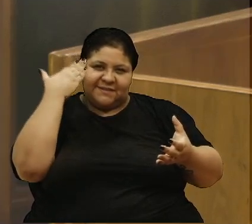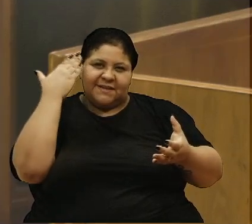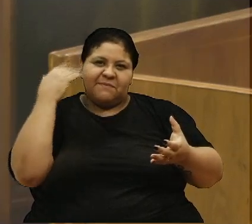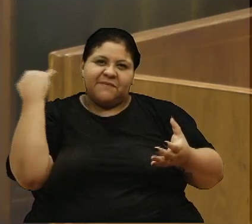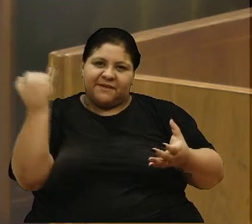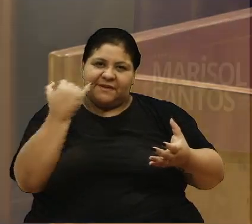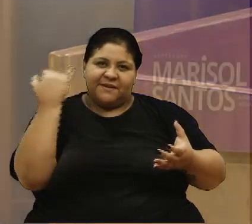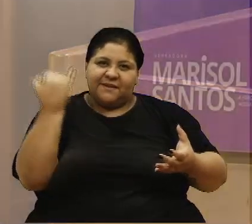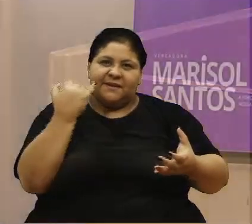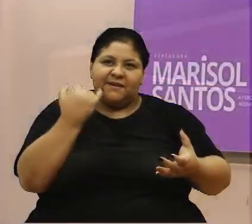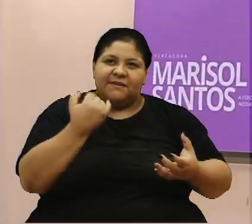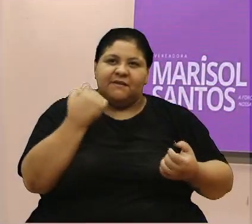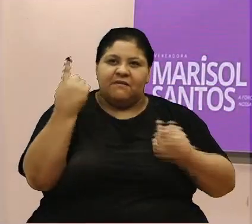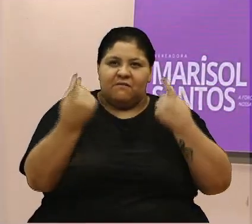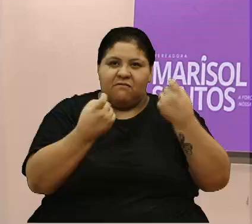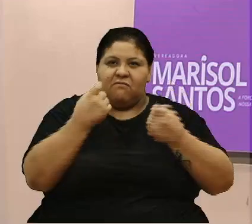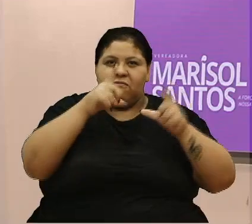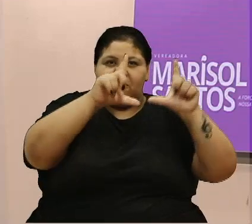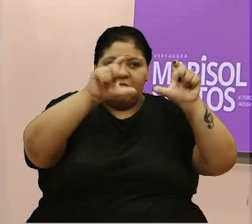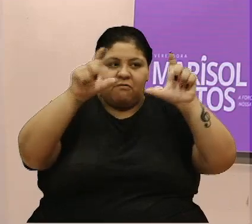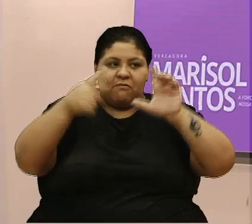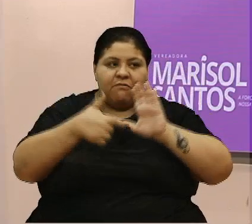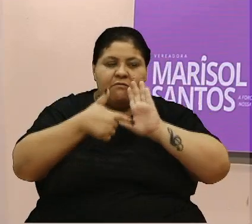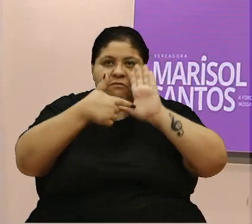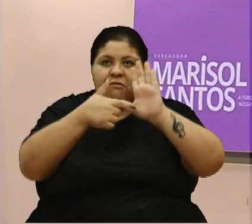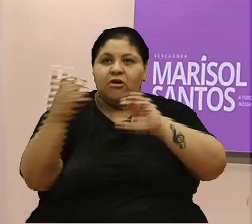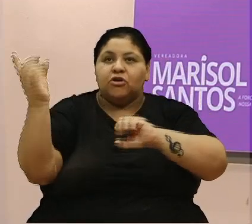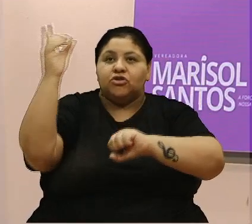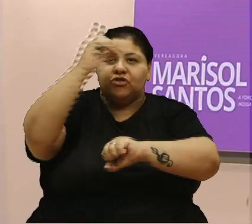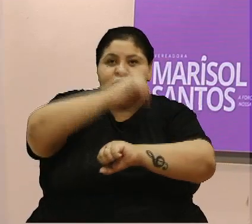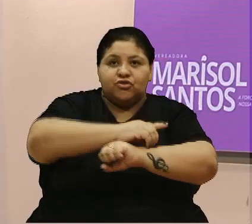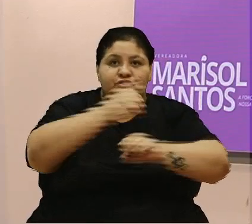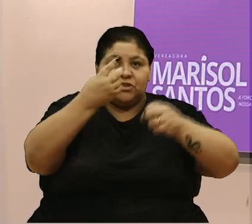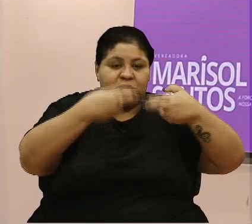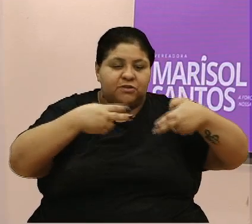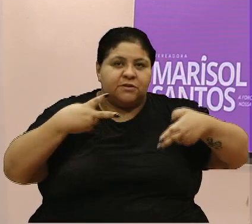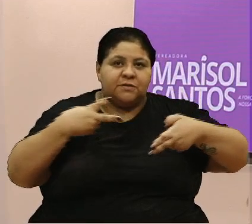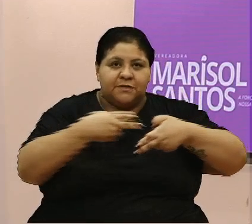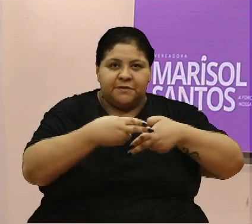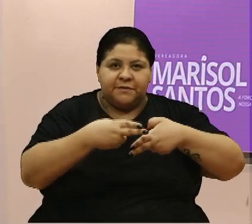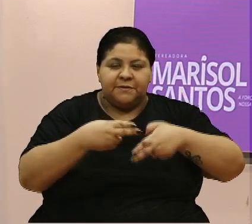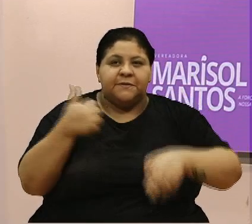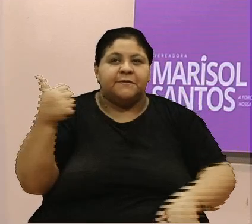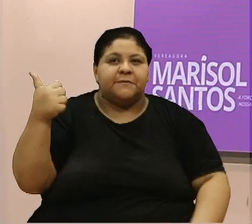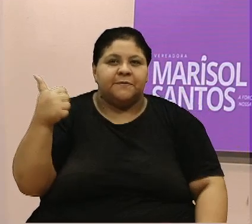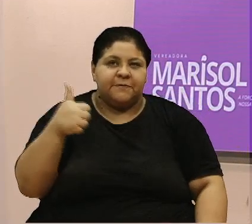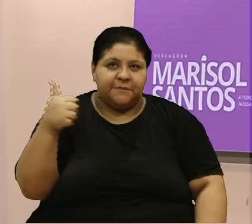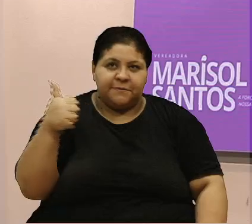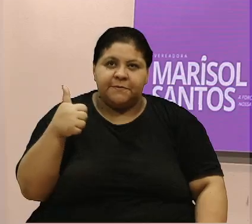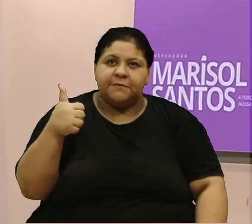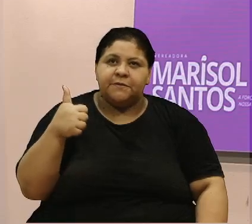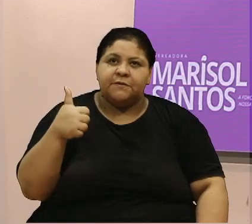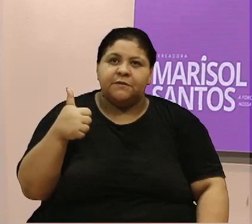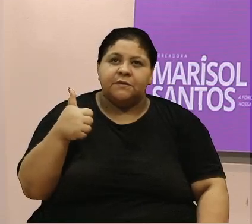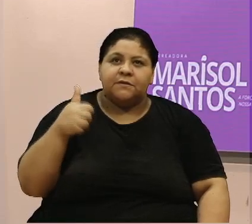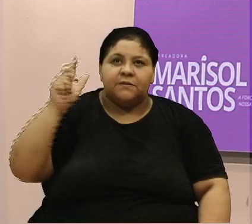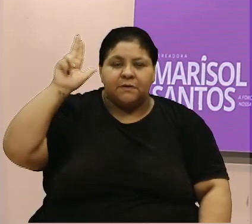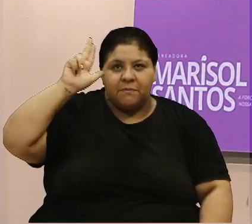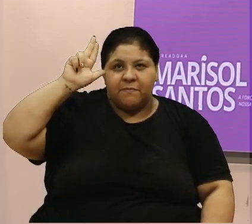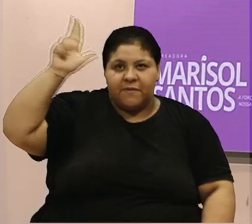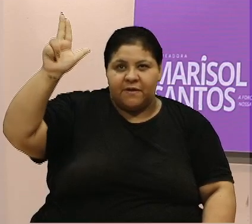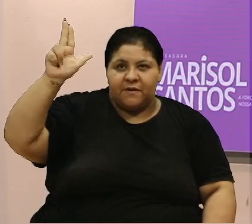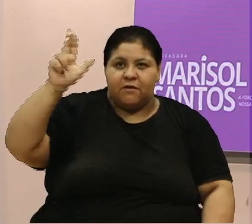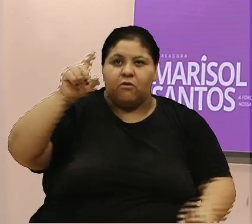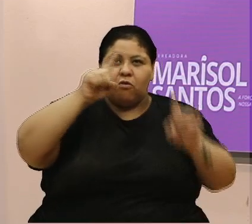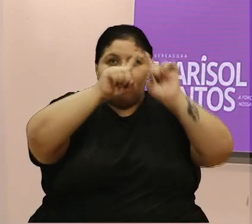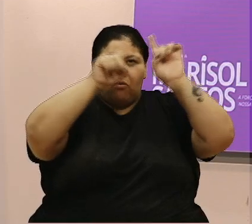são algumas imagens que a gente está vendo aqui do dia da inauguração, que foi no dia 1º. Então, a equipe que vai